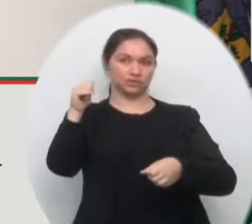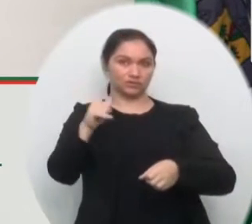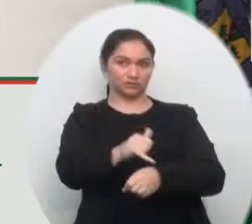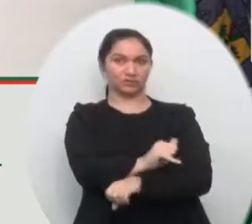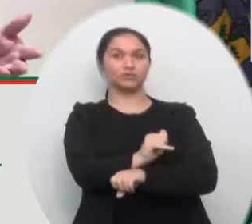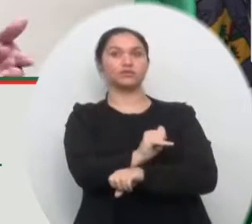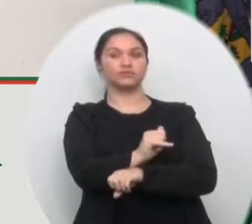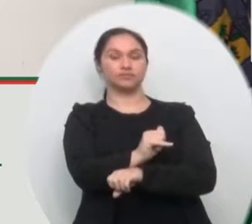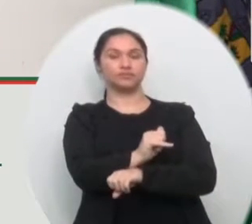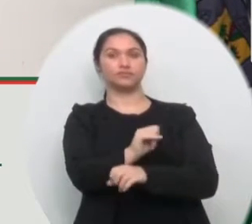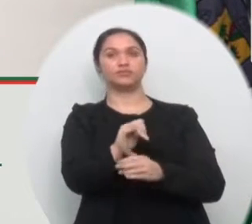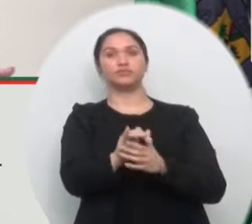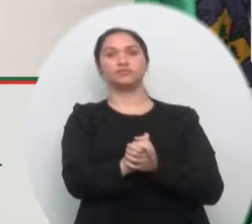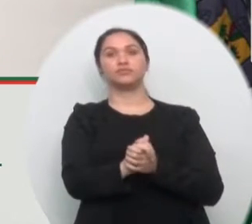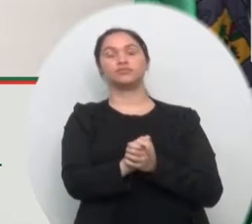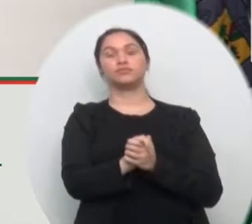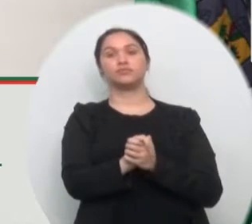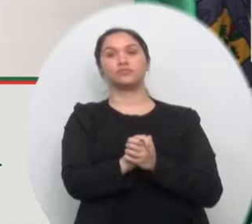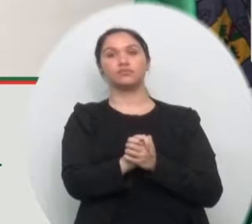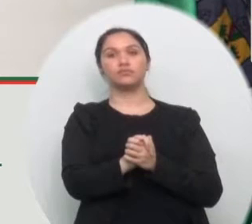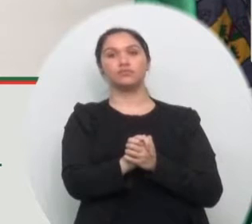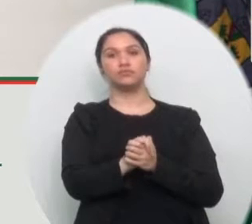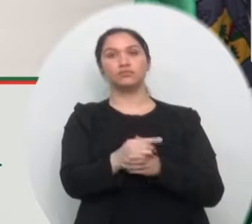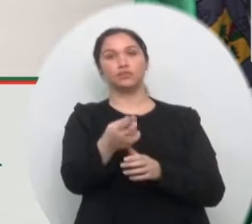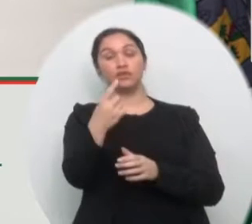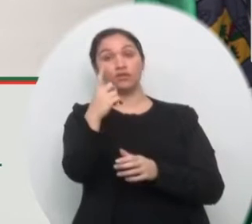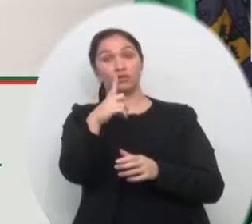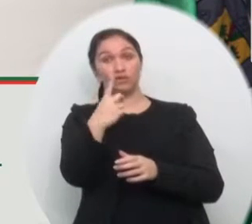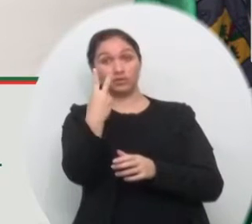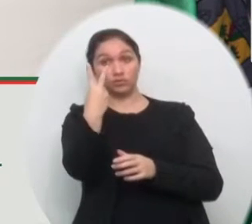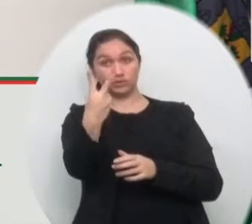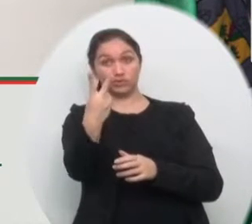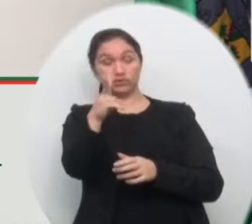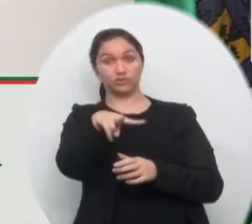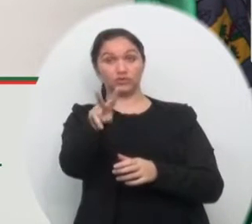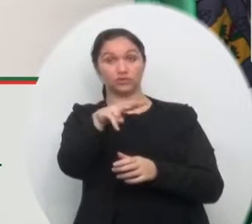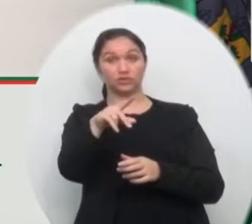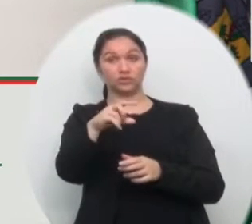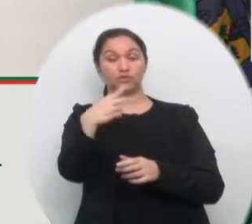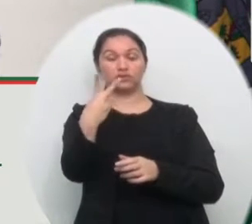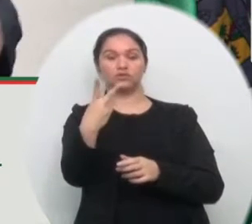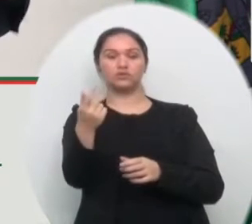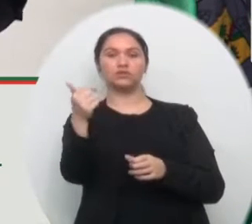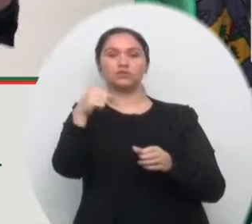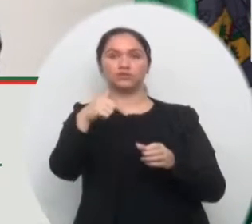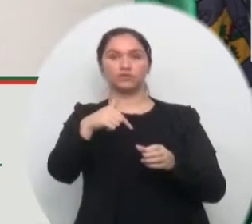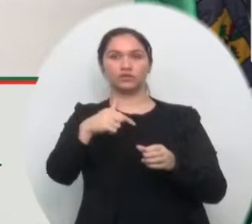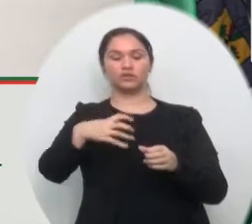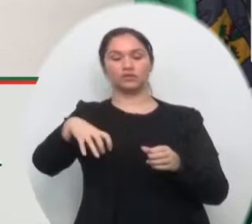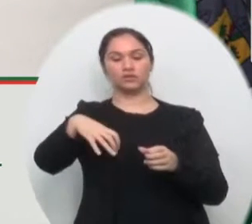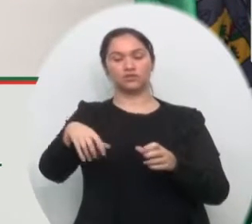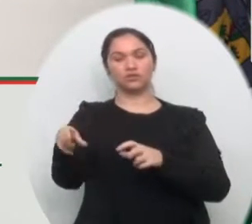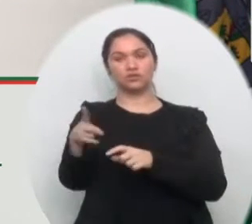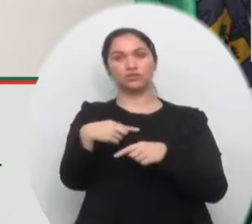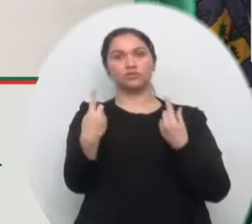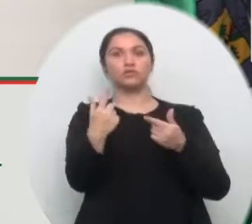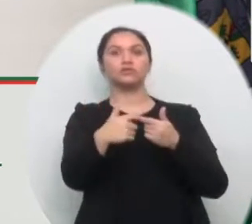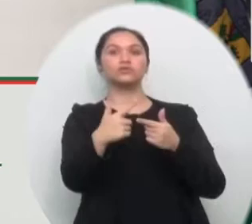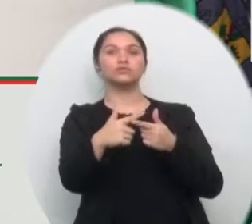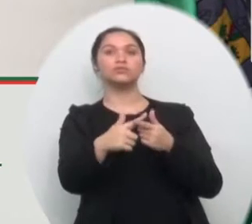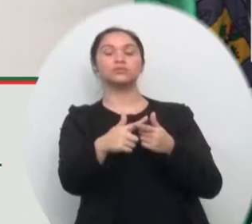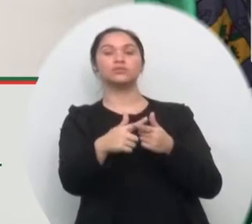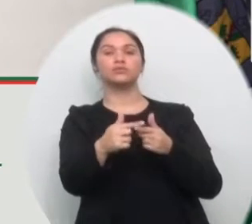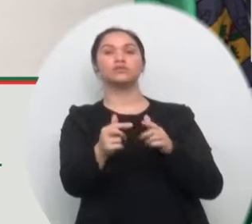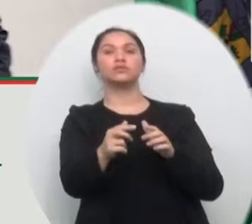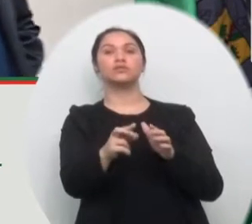questão de reduzir gastos aqui da Câmara de Vereadores, mas com certeza estará bem representado por nós dois vereadores lá em Brasília a